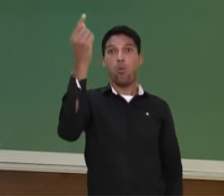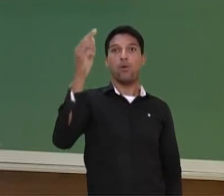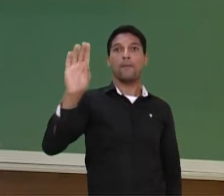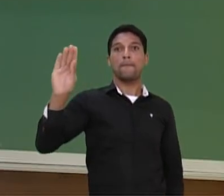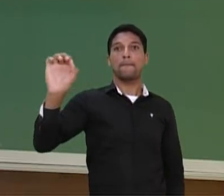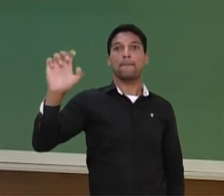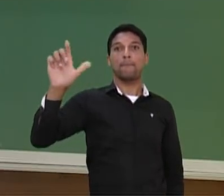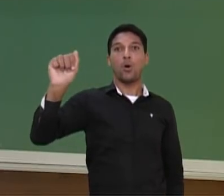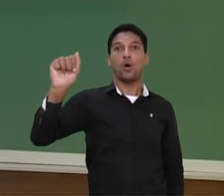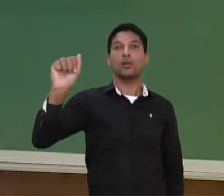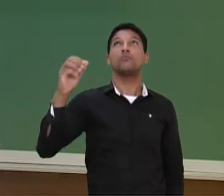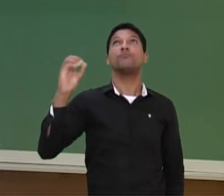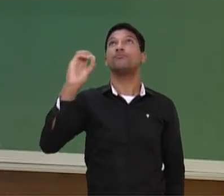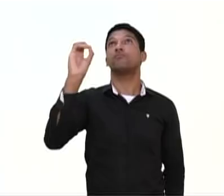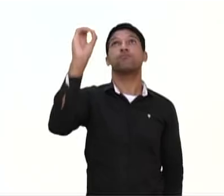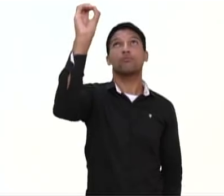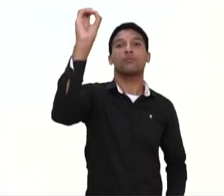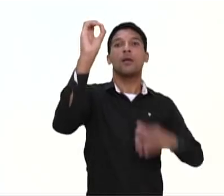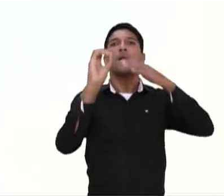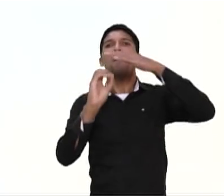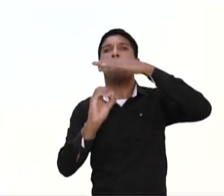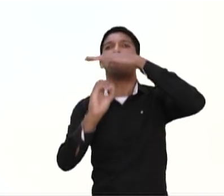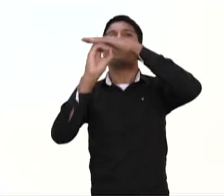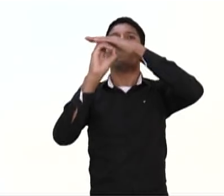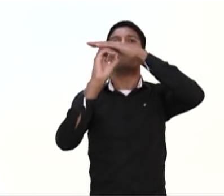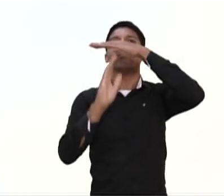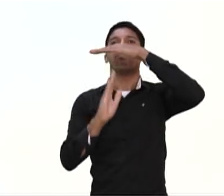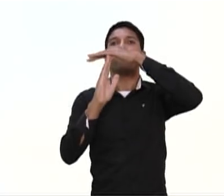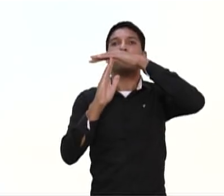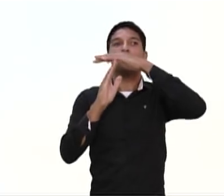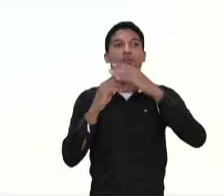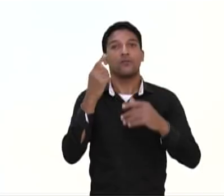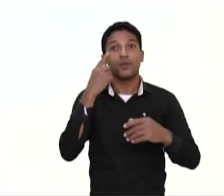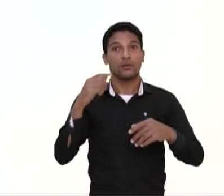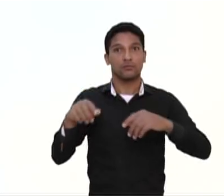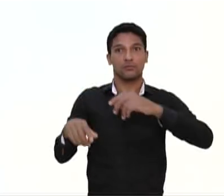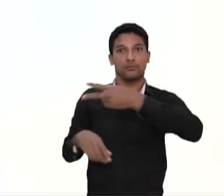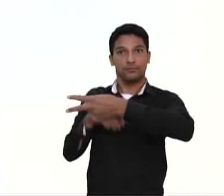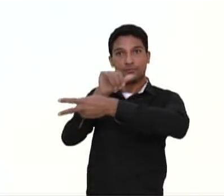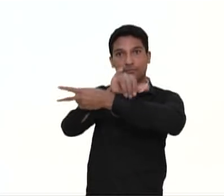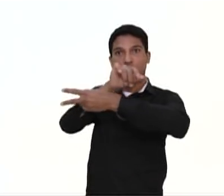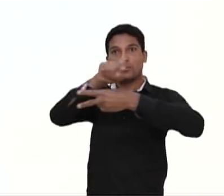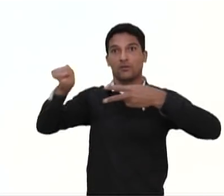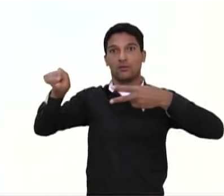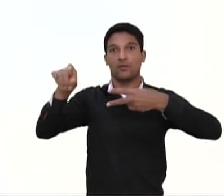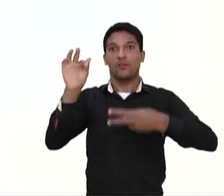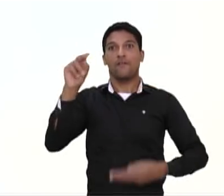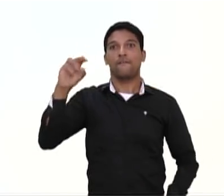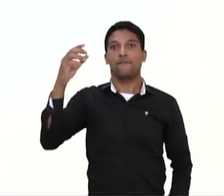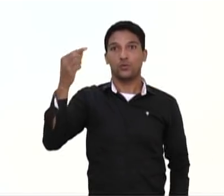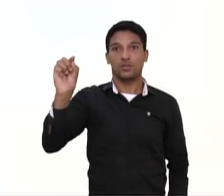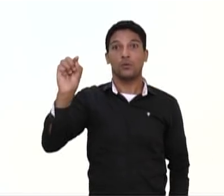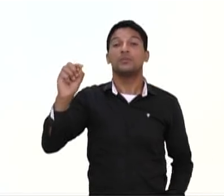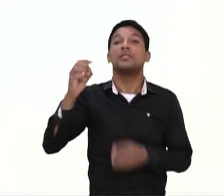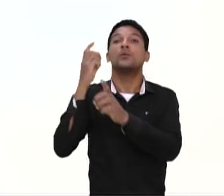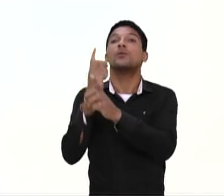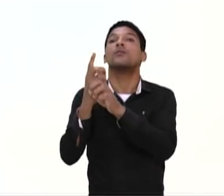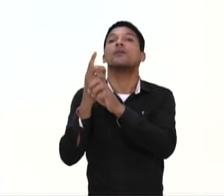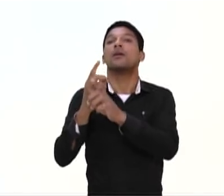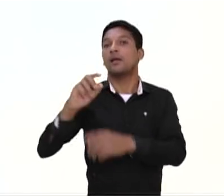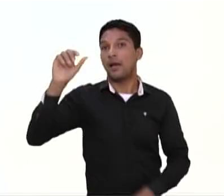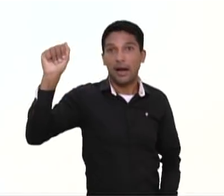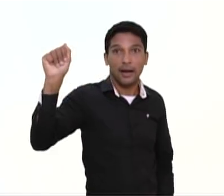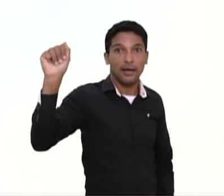função, e apresentando a solução aí, ó. O que eu vou precisar identificar? O valor de A, de B e de C